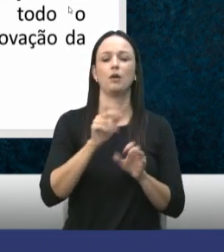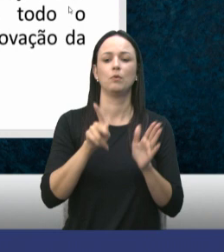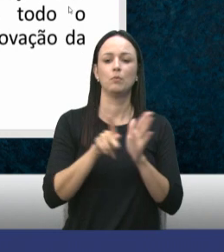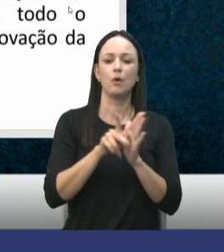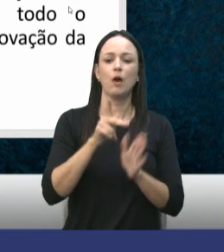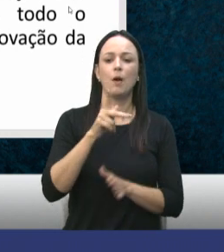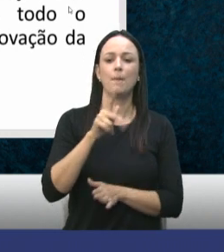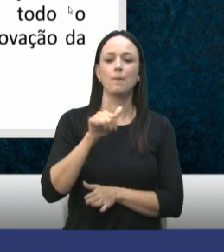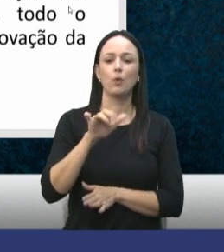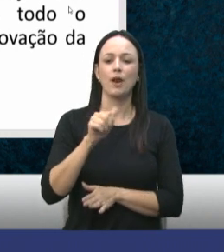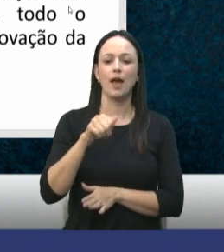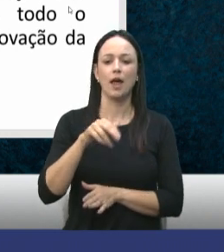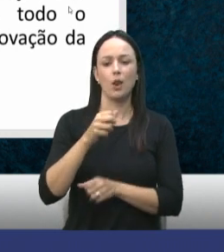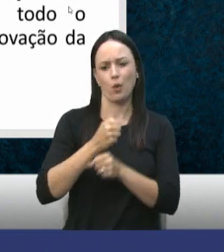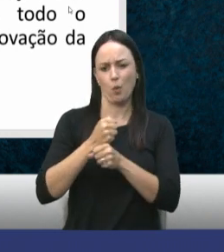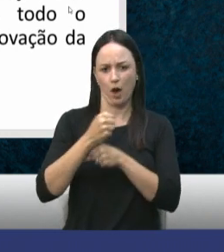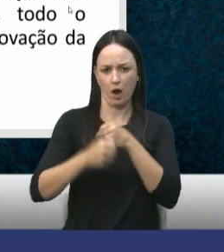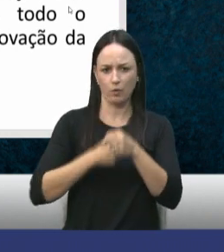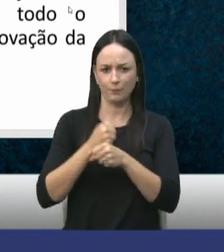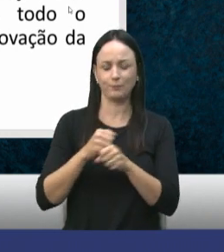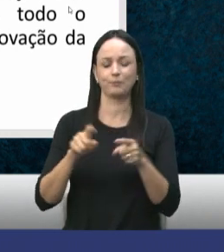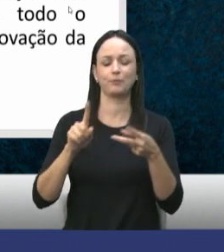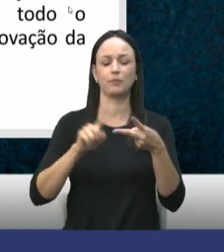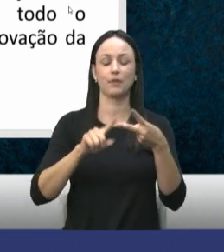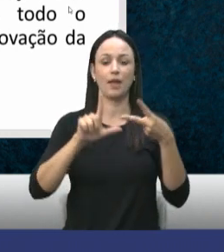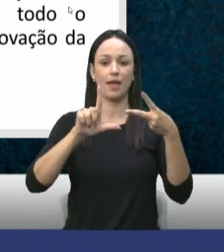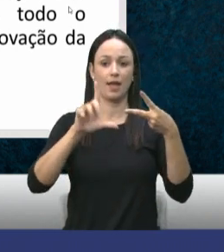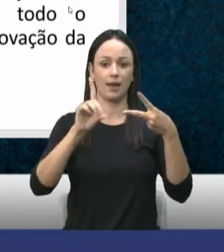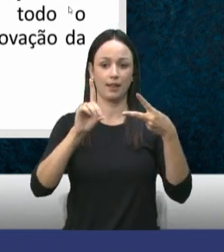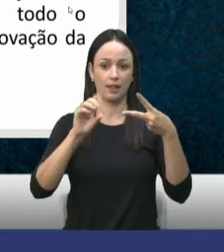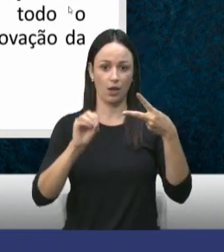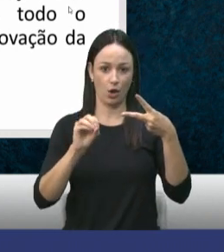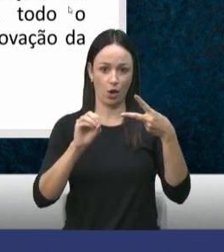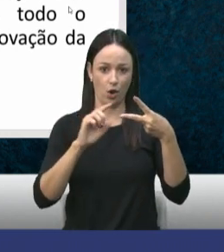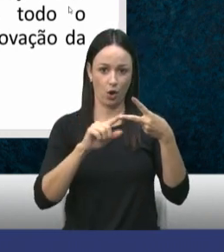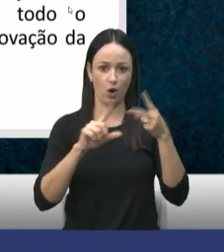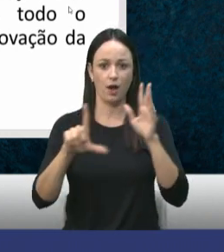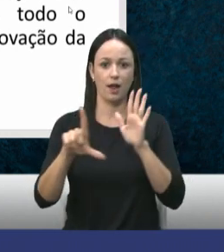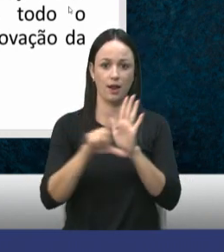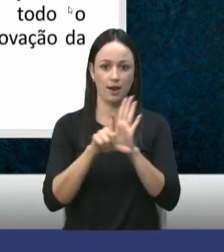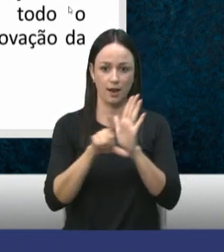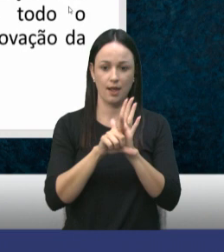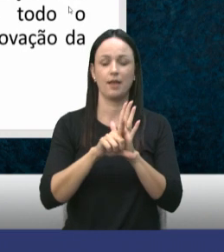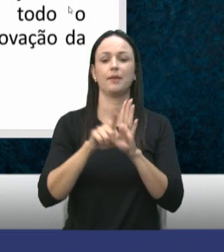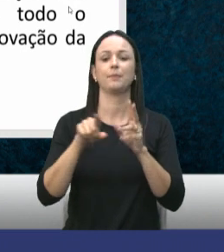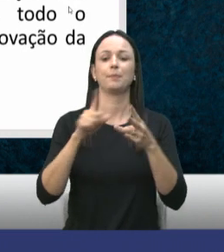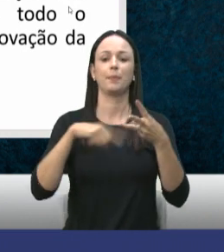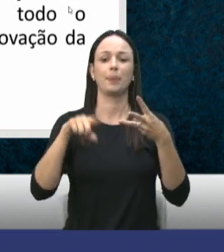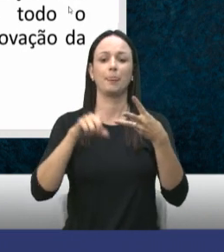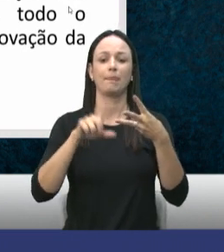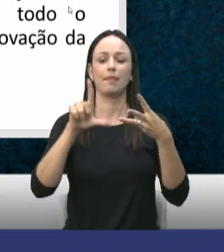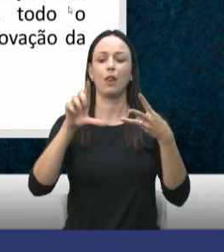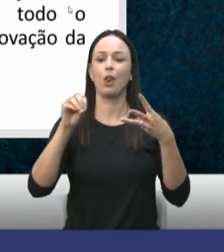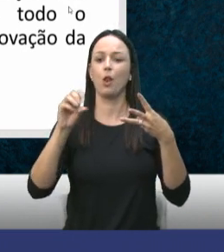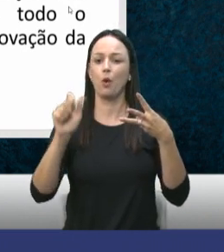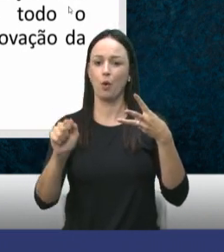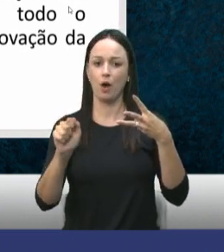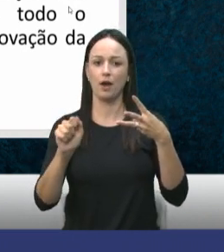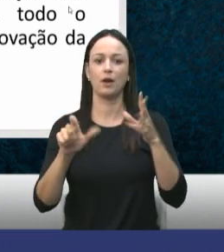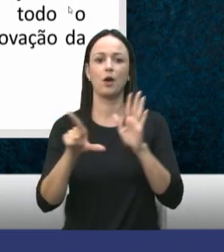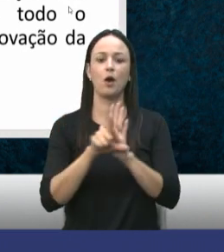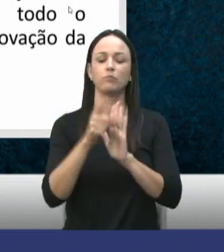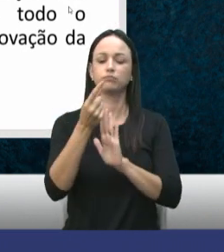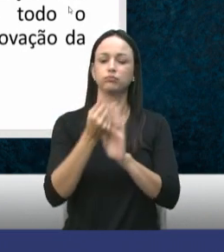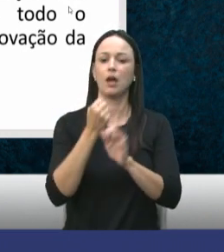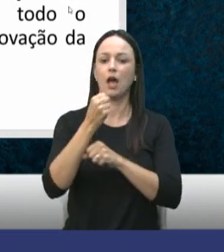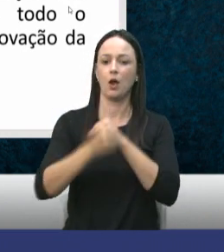a LDO, cujo nós trataremos hoje, que é a Lei de Diretrizes Orçamentárias, e a LOA, que é a Lei de